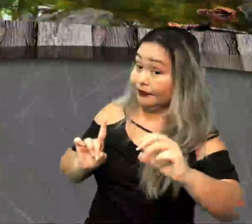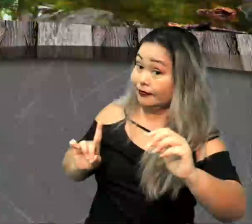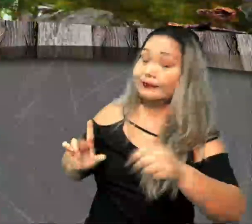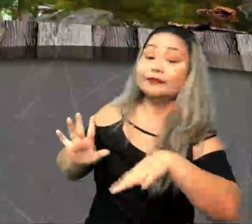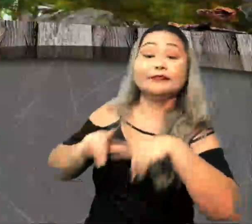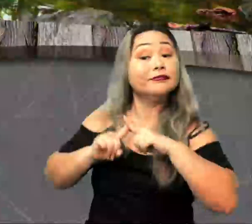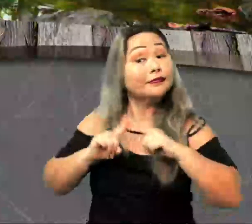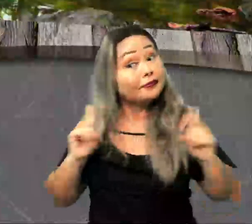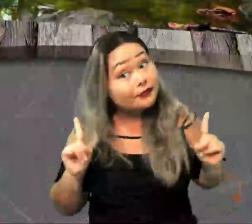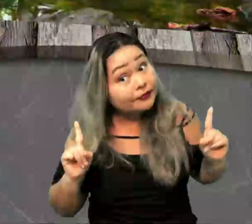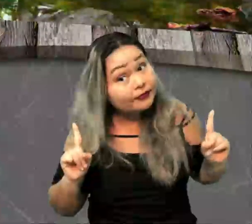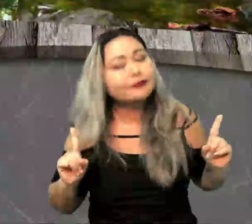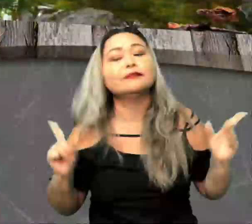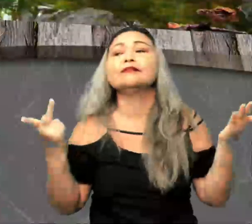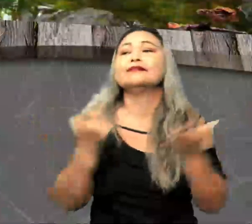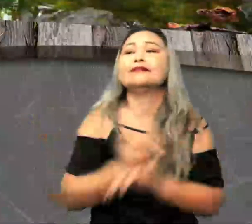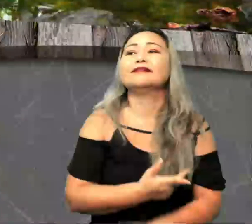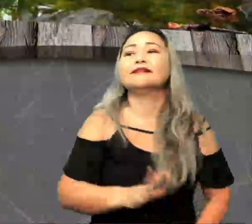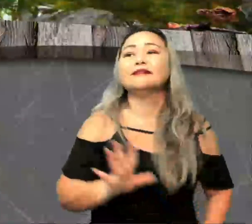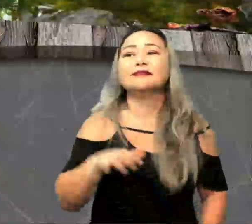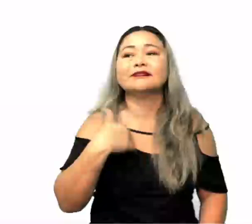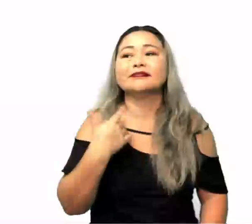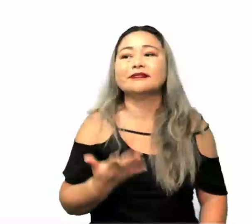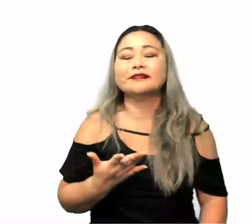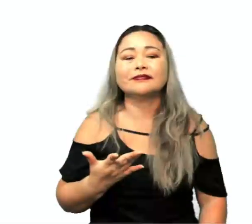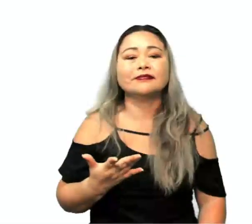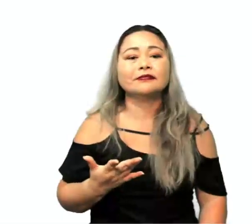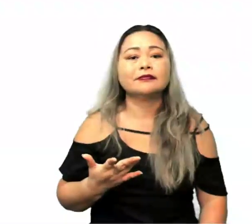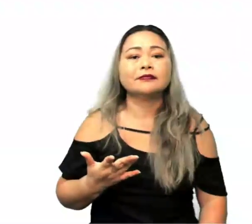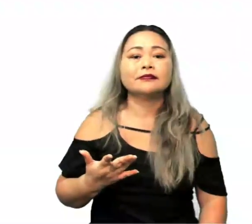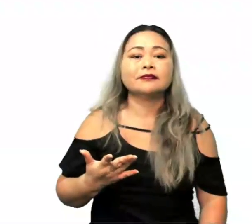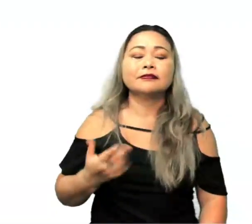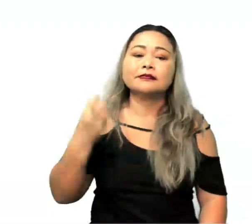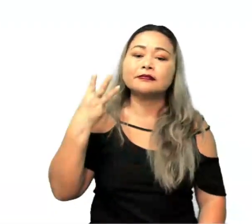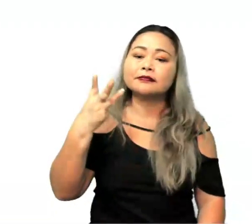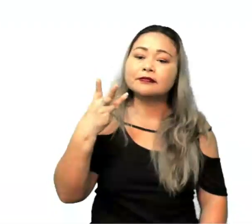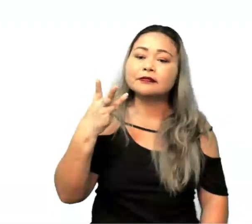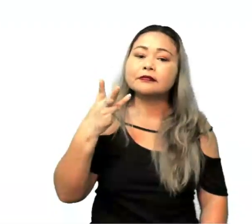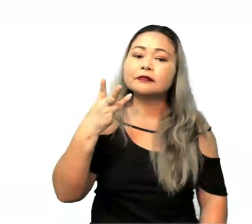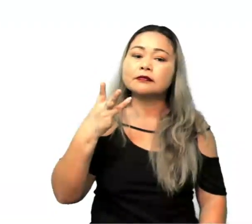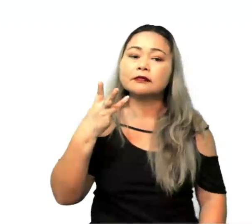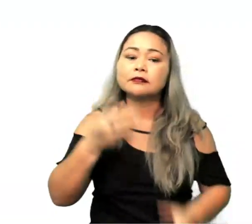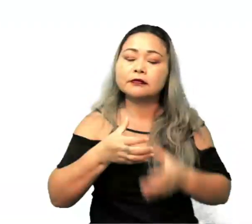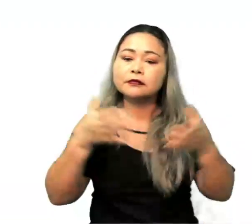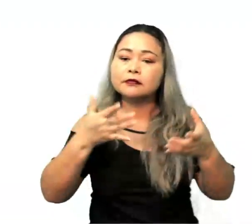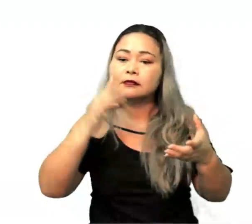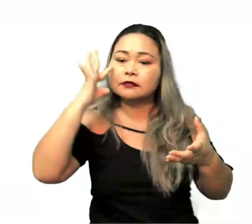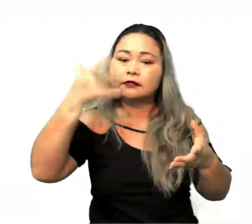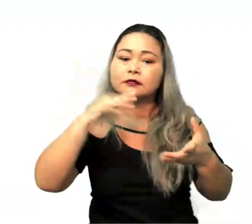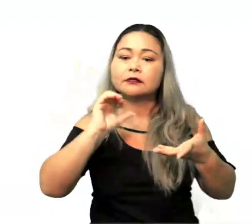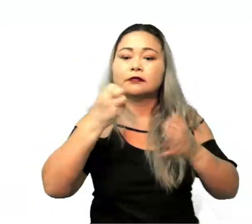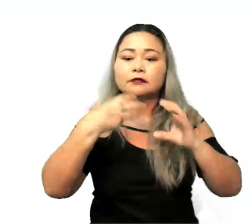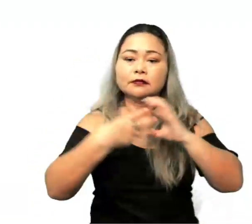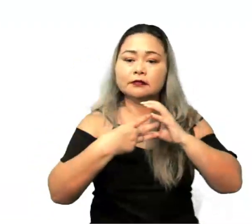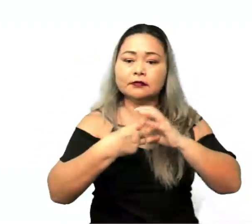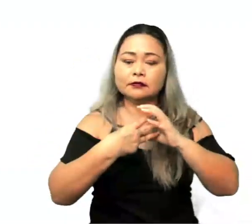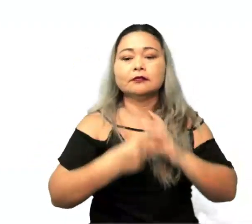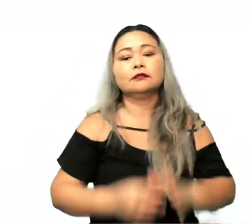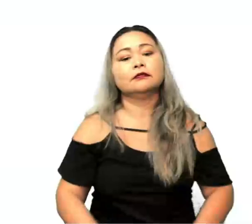Mas pode ser que aconteça, né? Então vamos lá aos 3 grandes pilares da